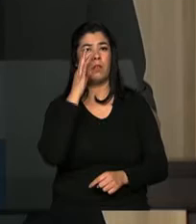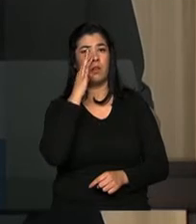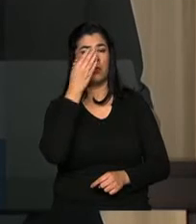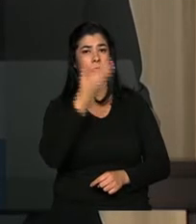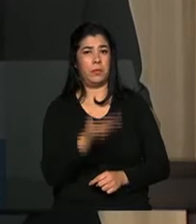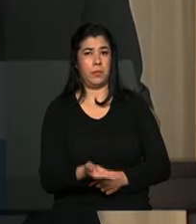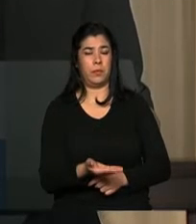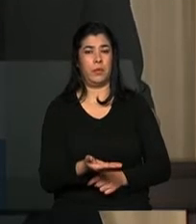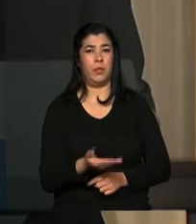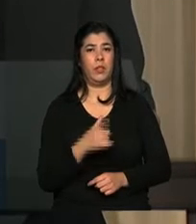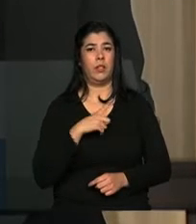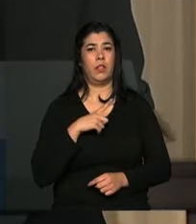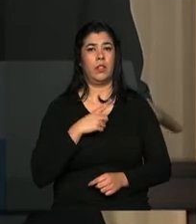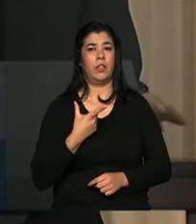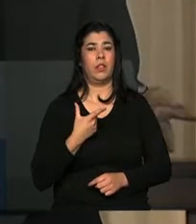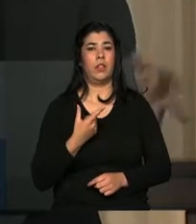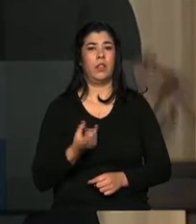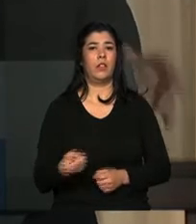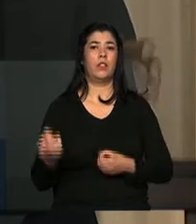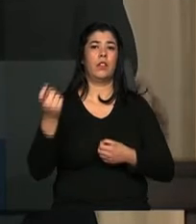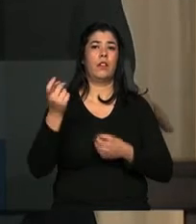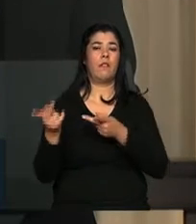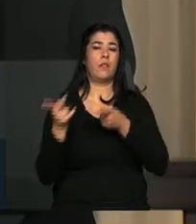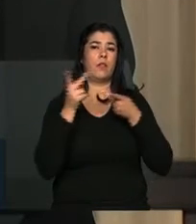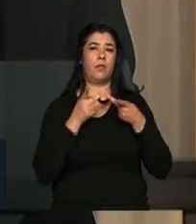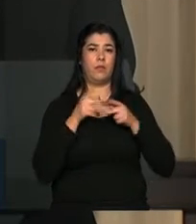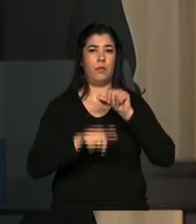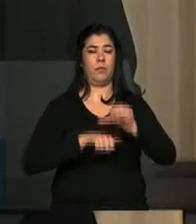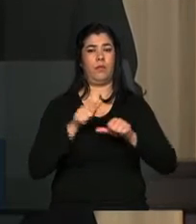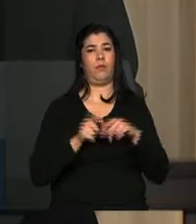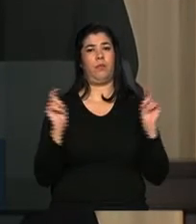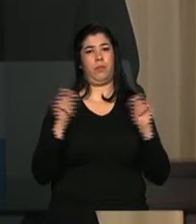que essa visita se tornasse possível.